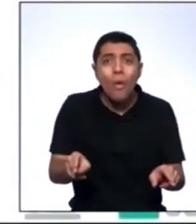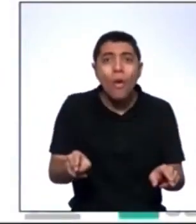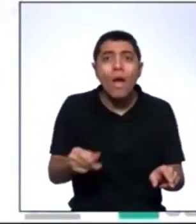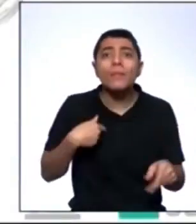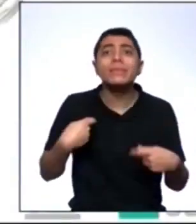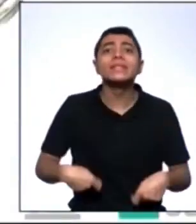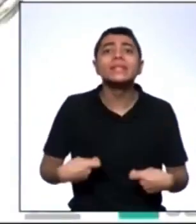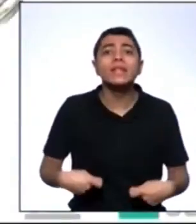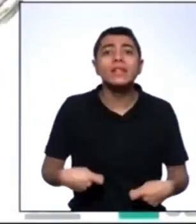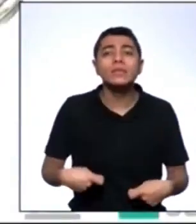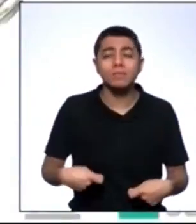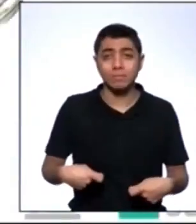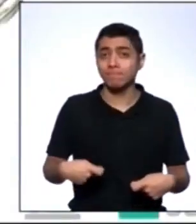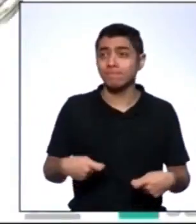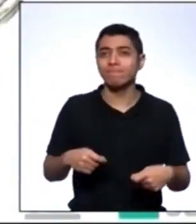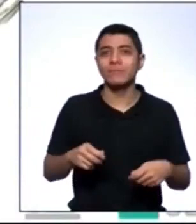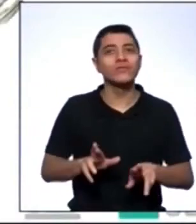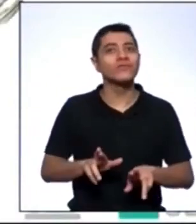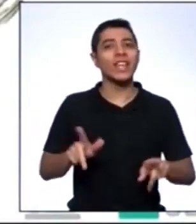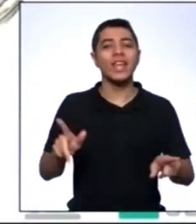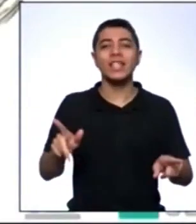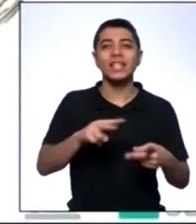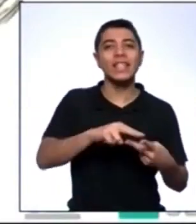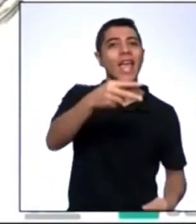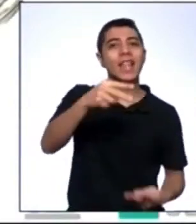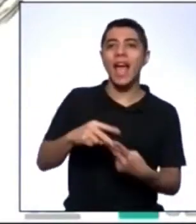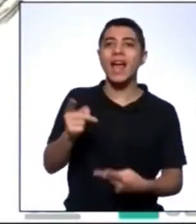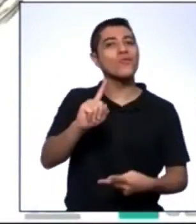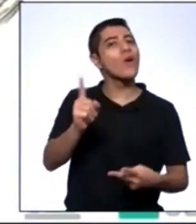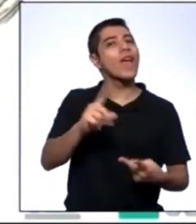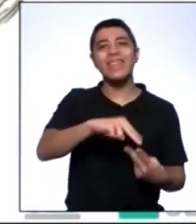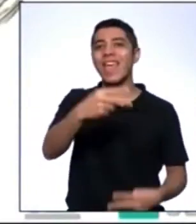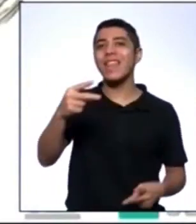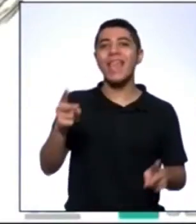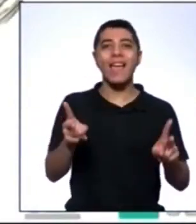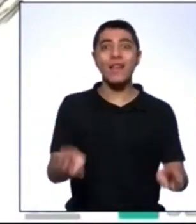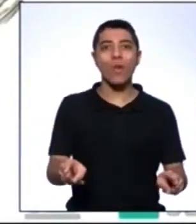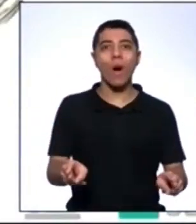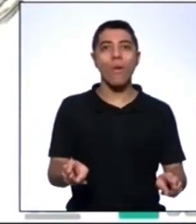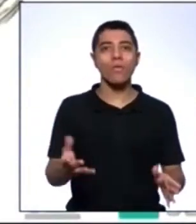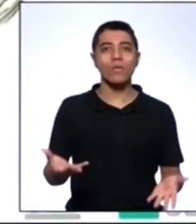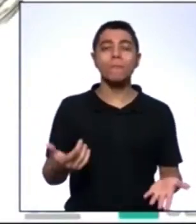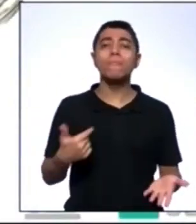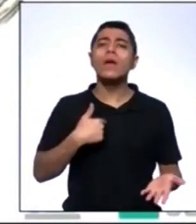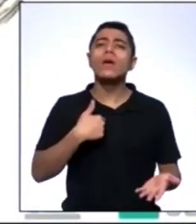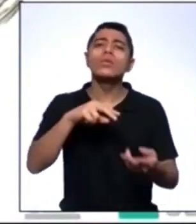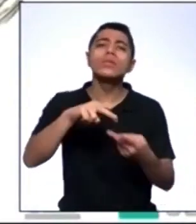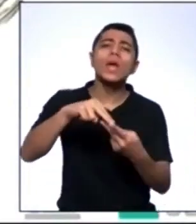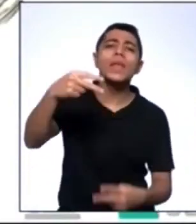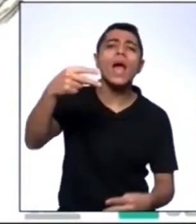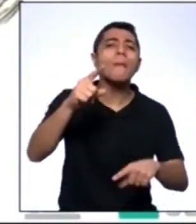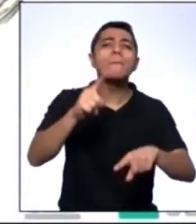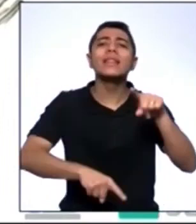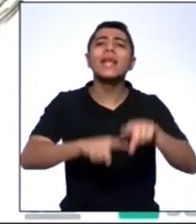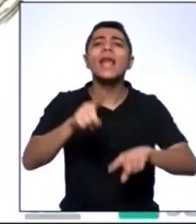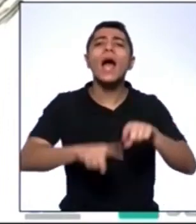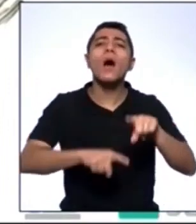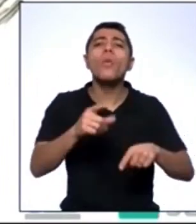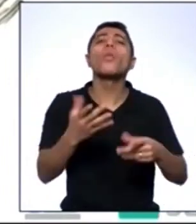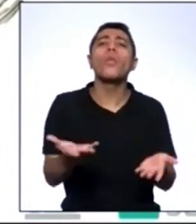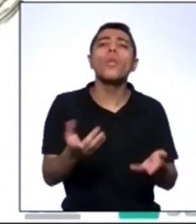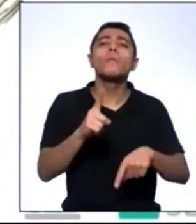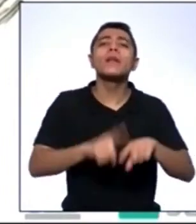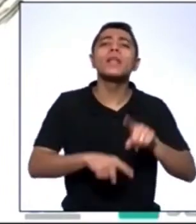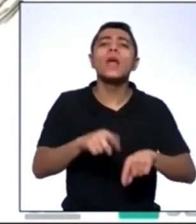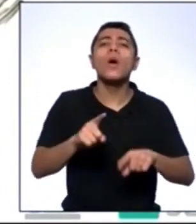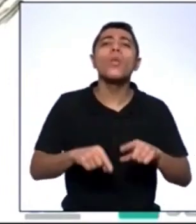DNA. Qualquer material que tenha DNA, você pode pegar para fazer o teste. Aí vai depender muito da